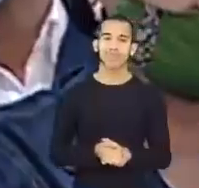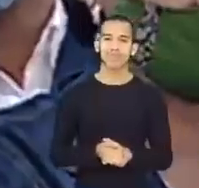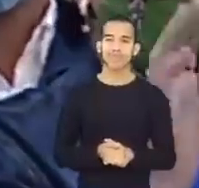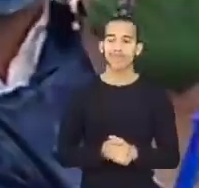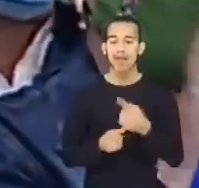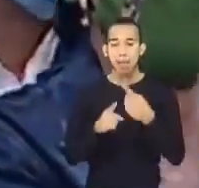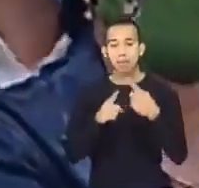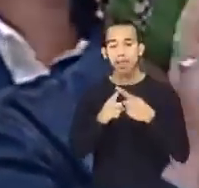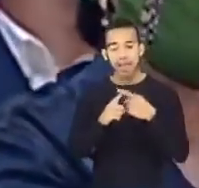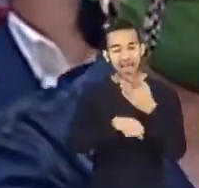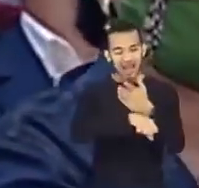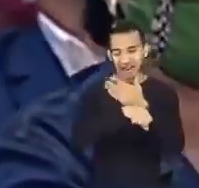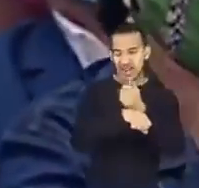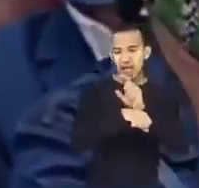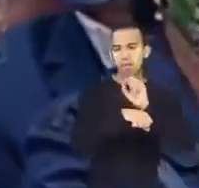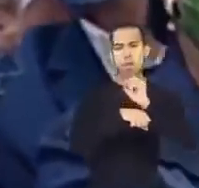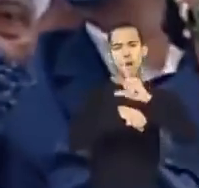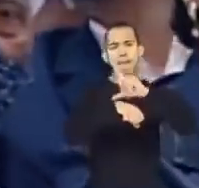Porque mais cedo ou mais tarde,